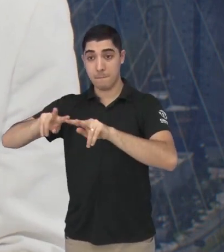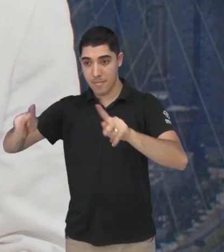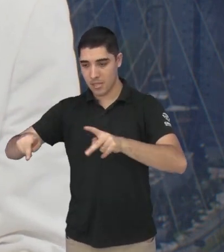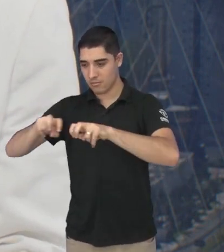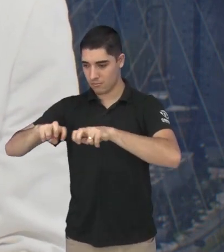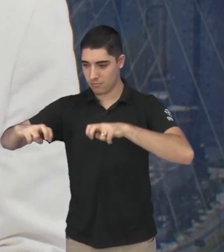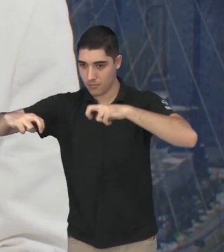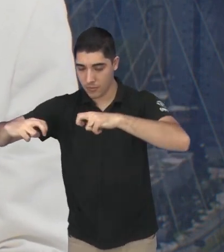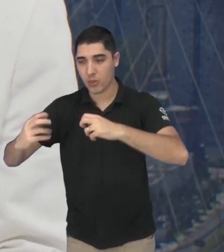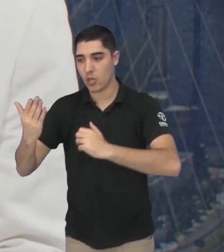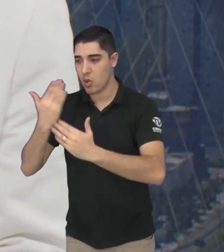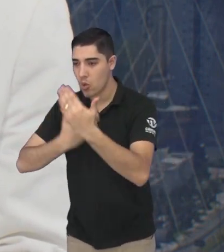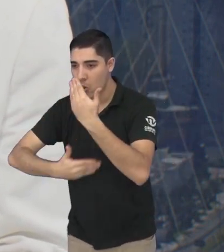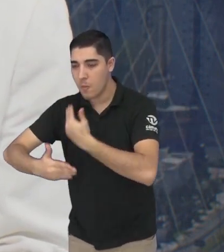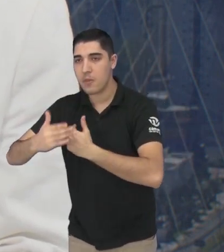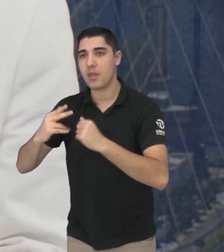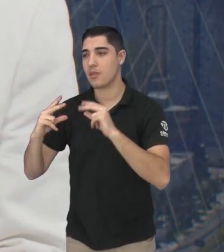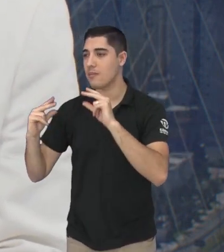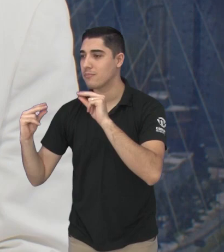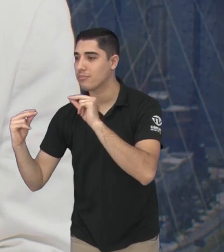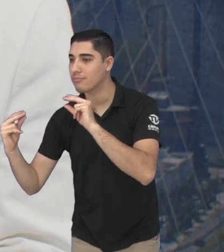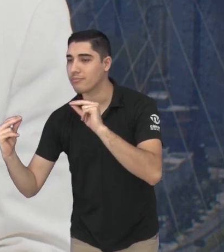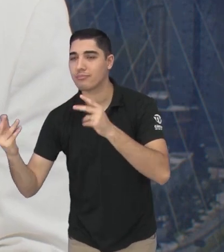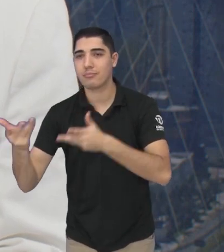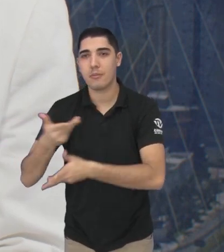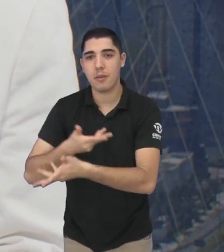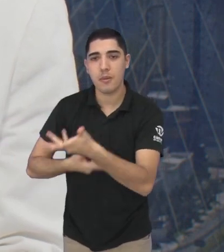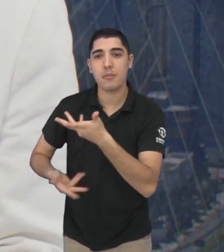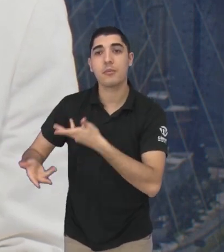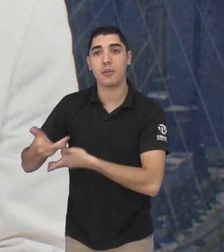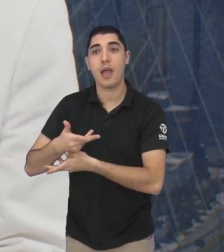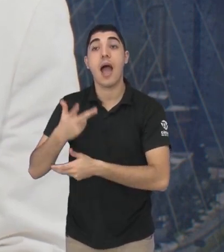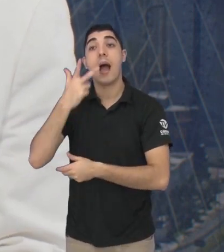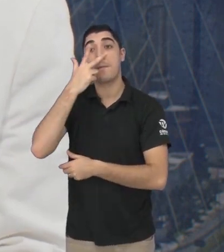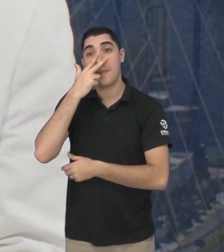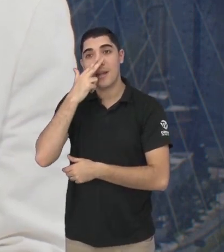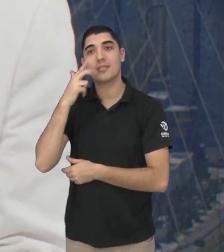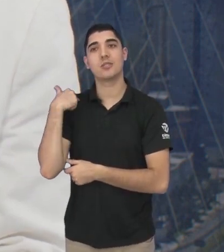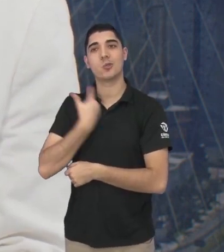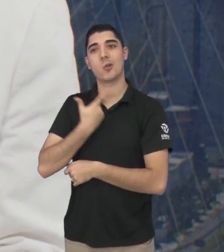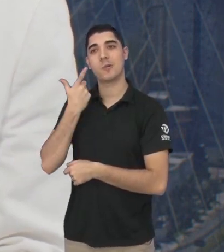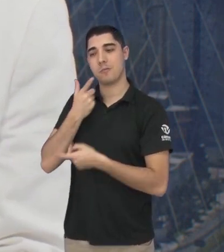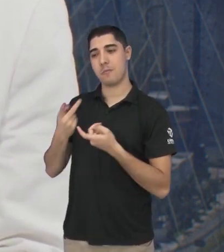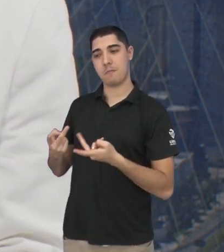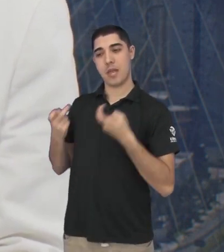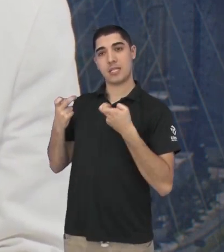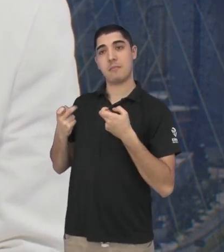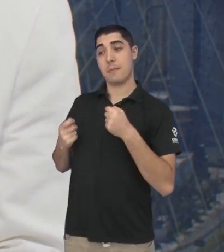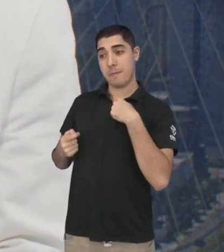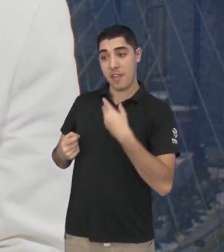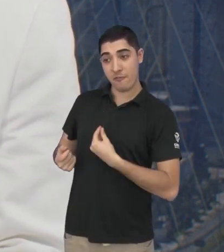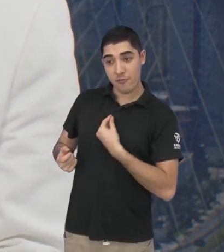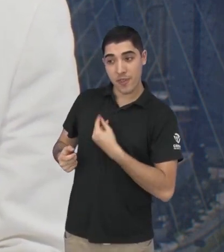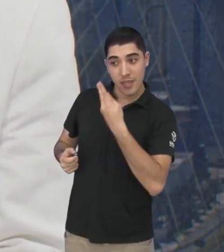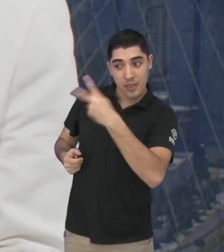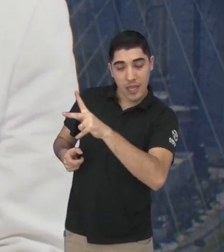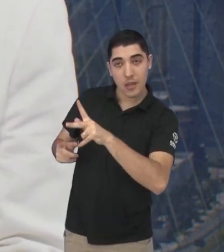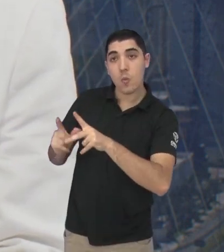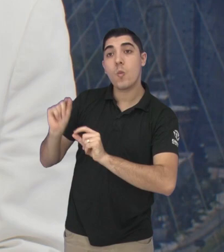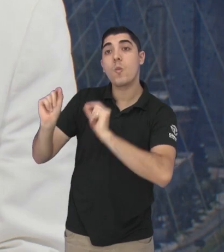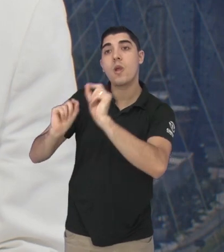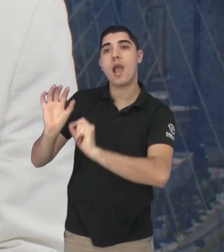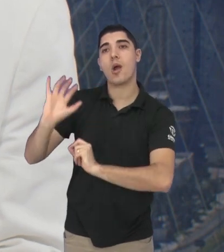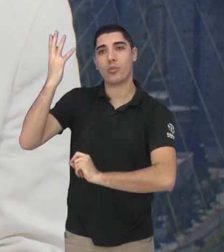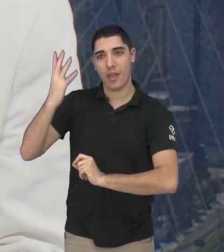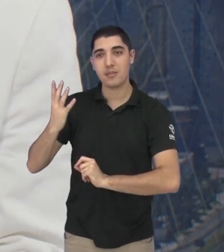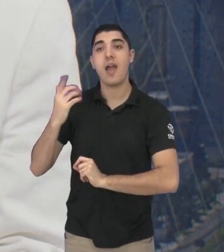da mesa, as refeições, uma conversa saudável, nisso você já consegue perceber o que está acontecendo com a vida do seu filho. Ali